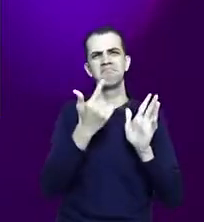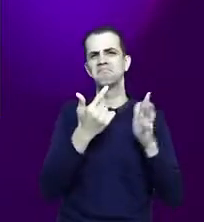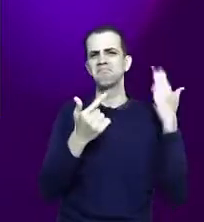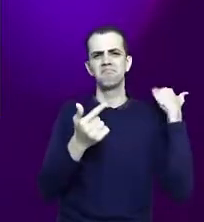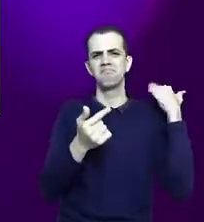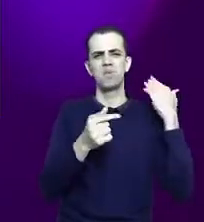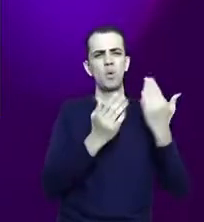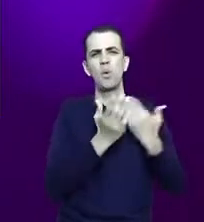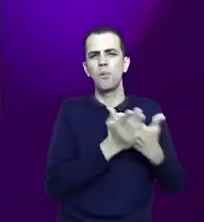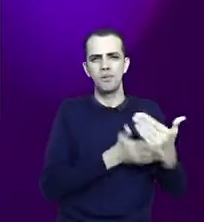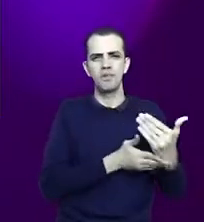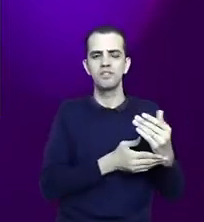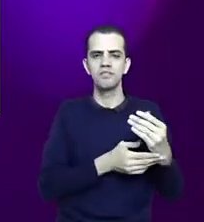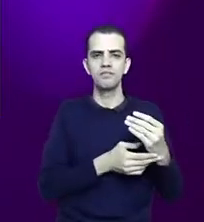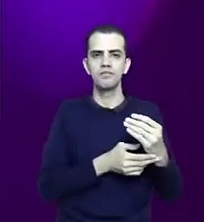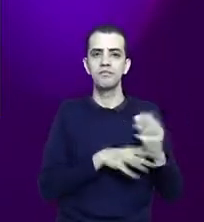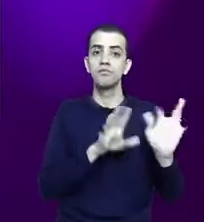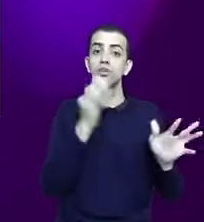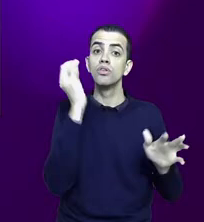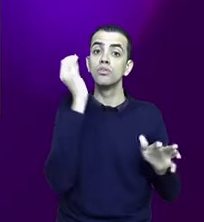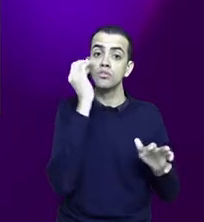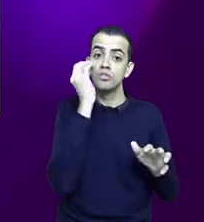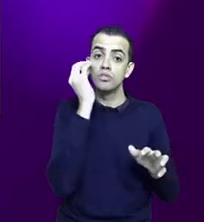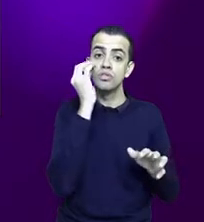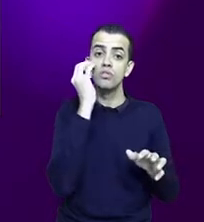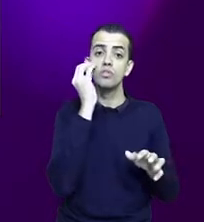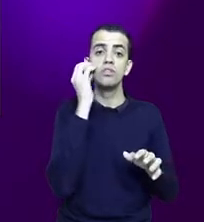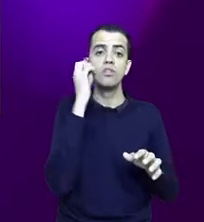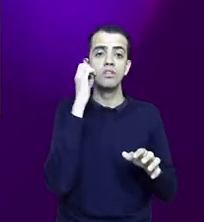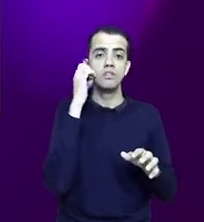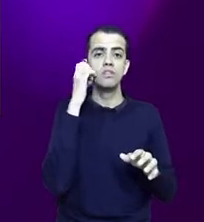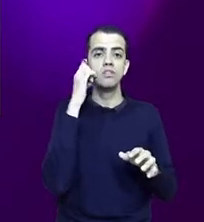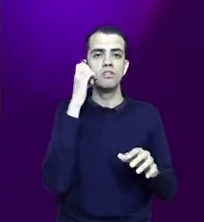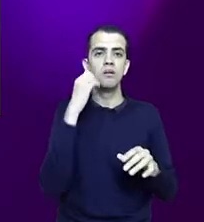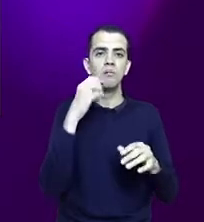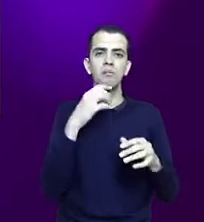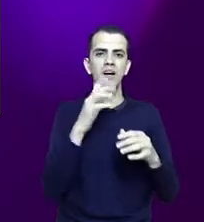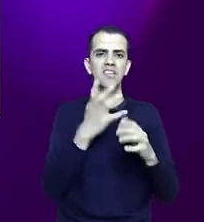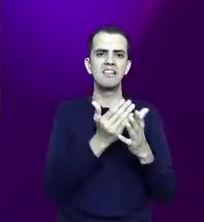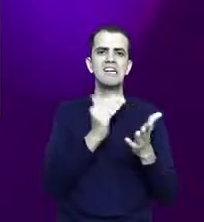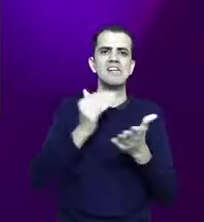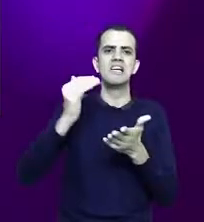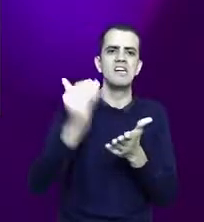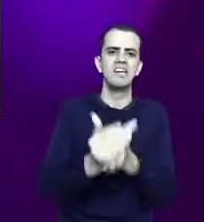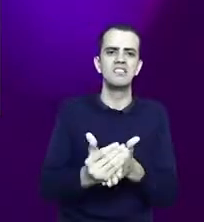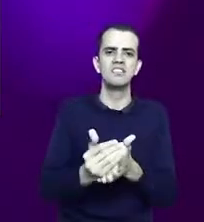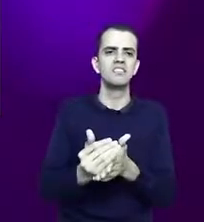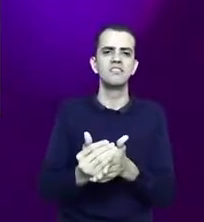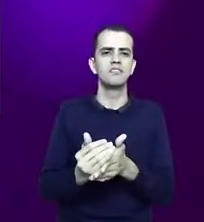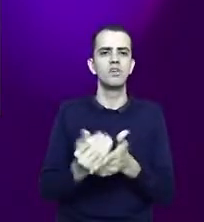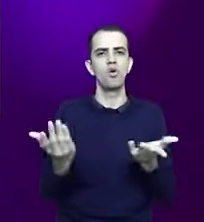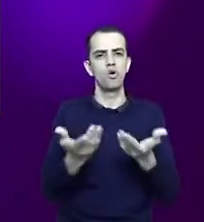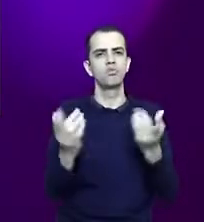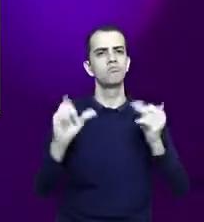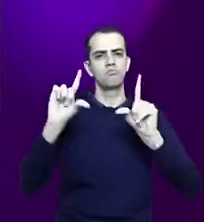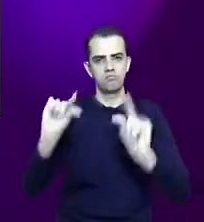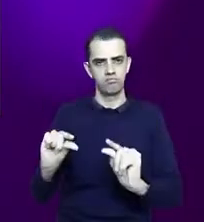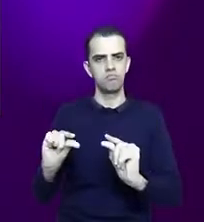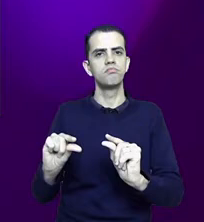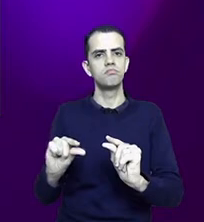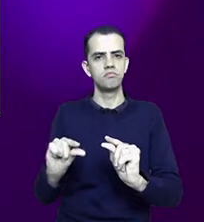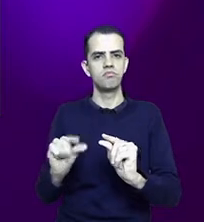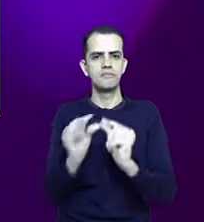foi submetida a um teste de elementos finitos, nós achamos que ela estava um pouquinho superdimensionada, hoje nós fazemos já uma prótese um